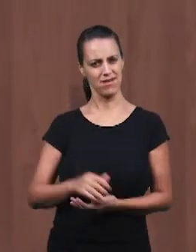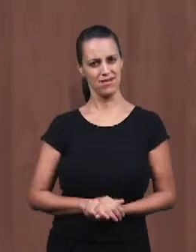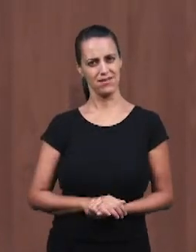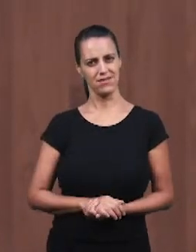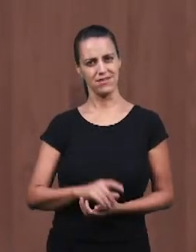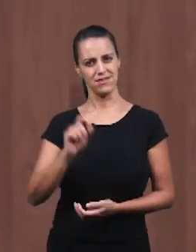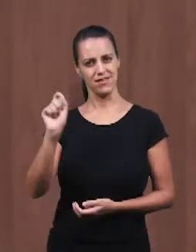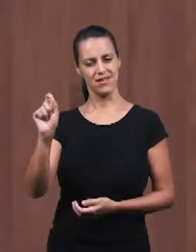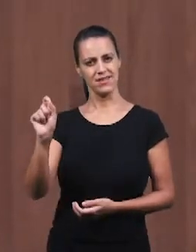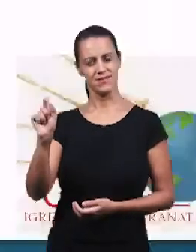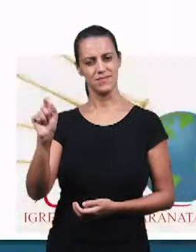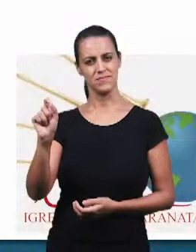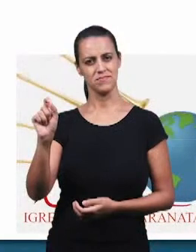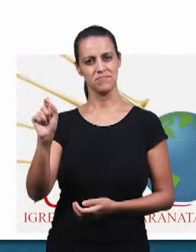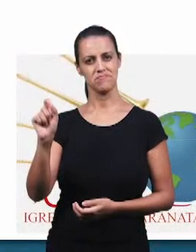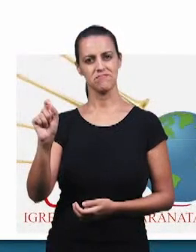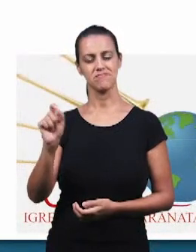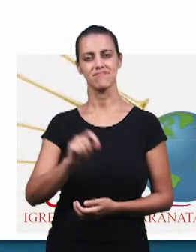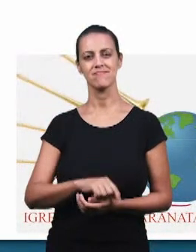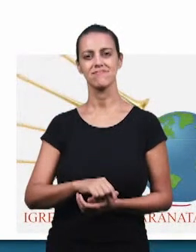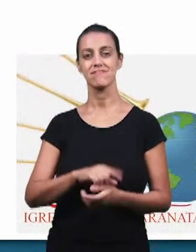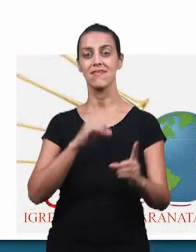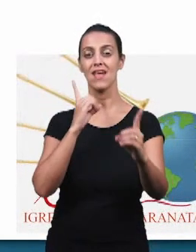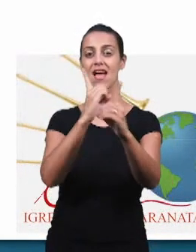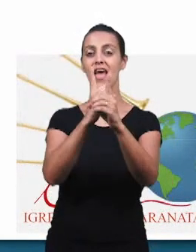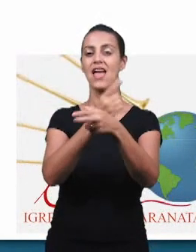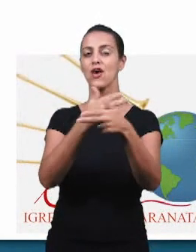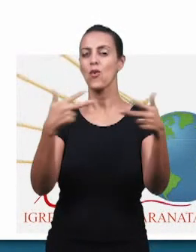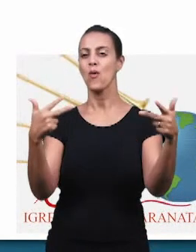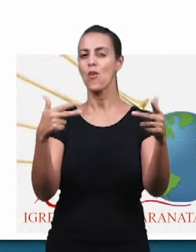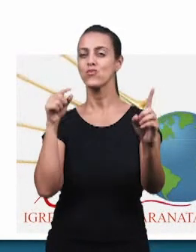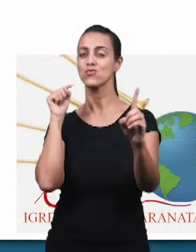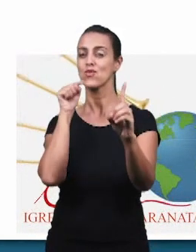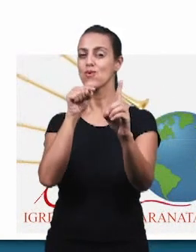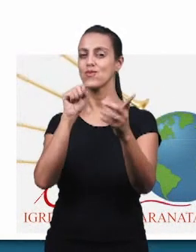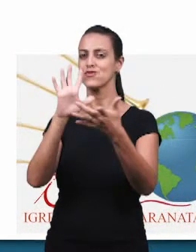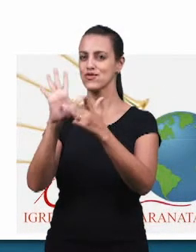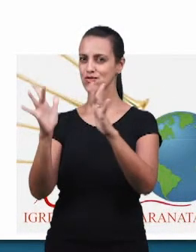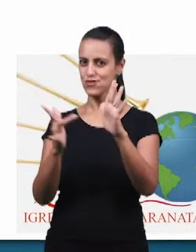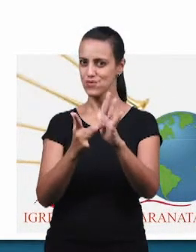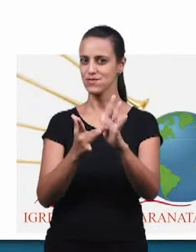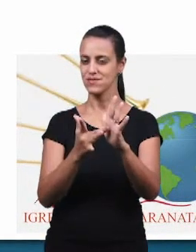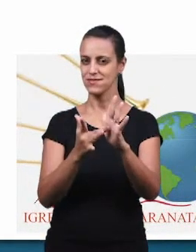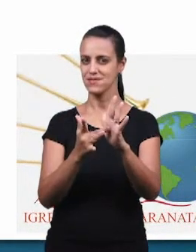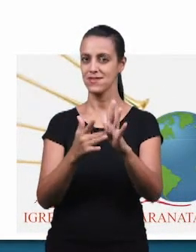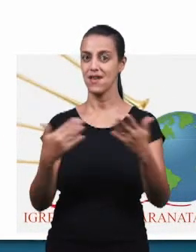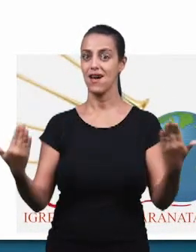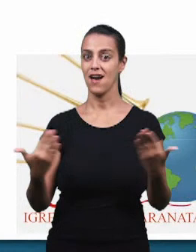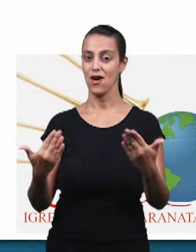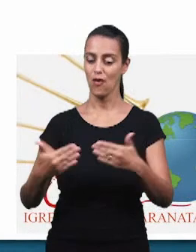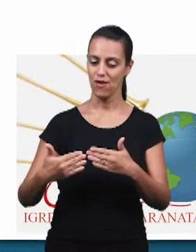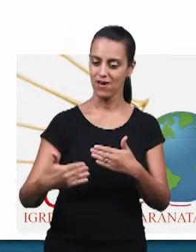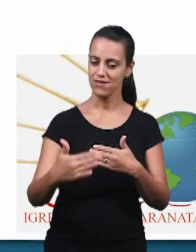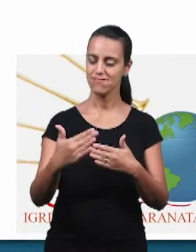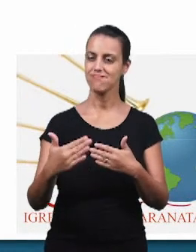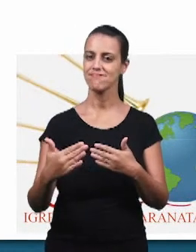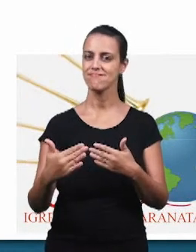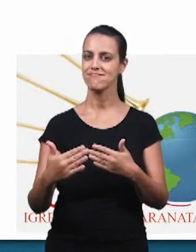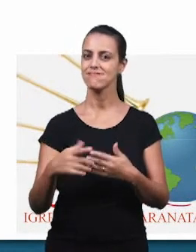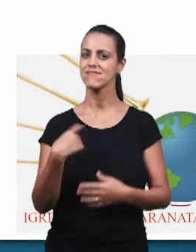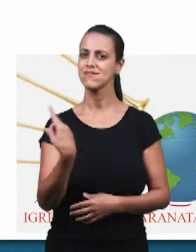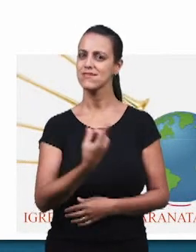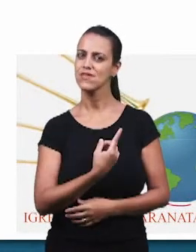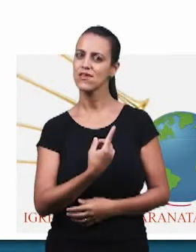diz assim, o assunto é Encontros com o Senhor Jesus, e a partir de agora, nós